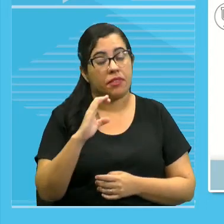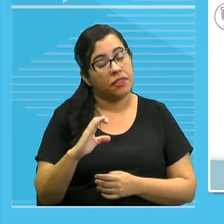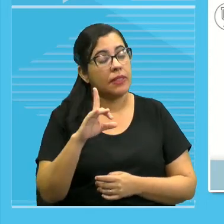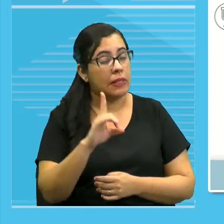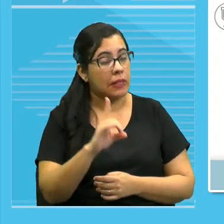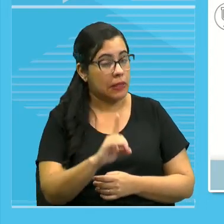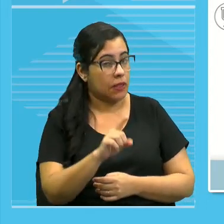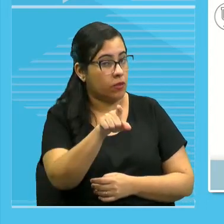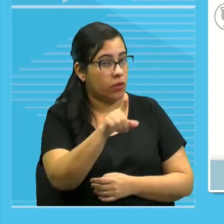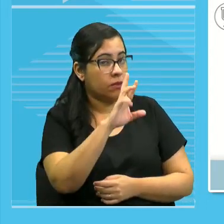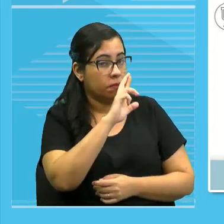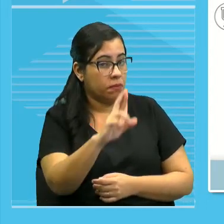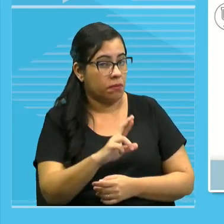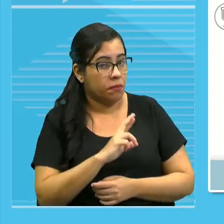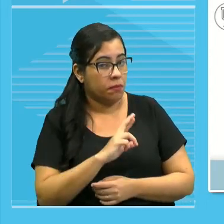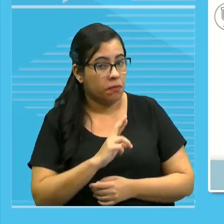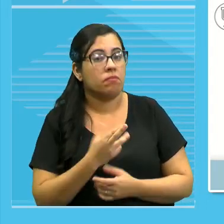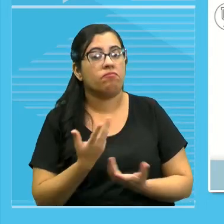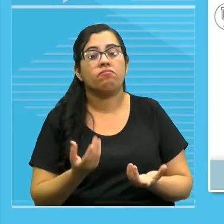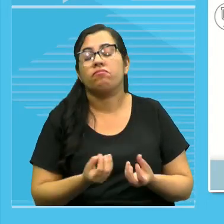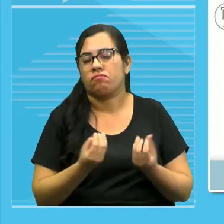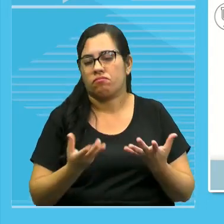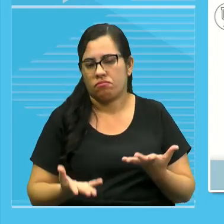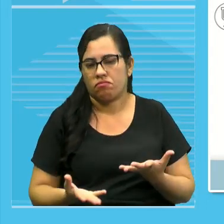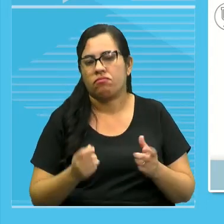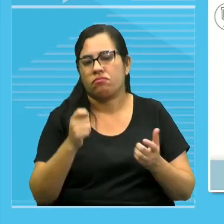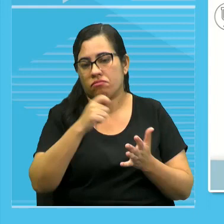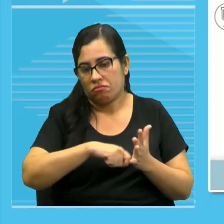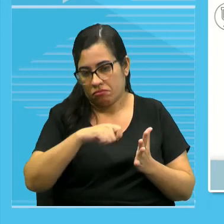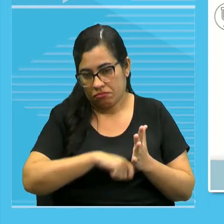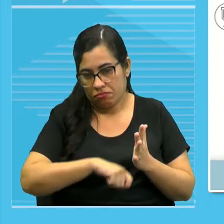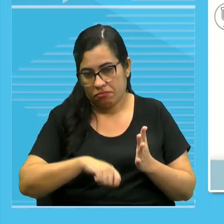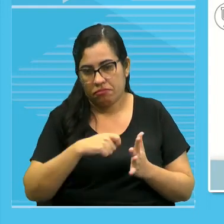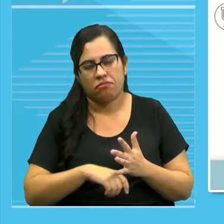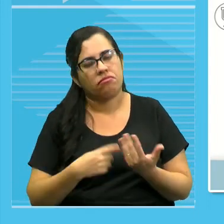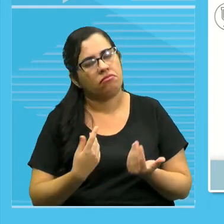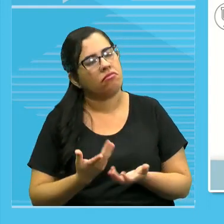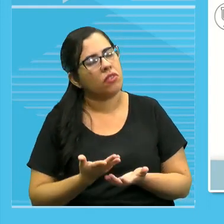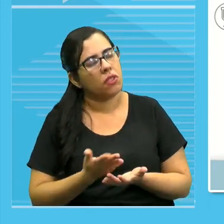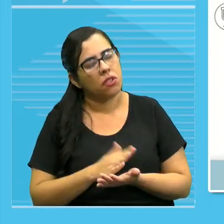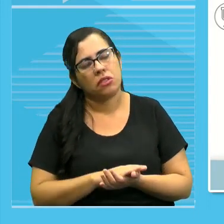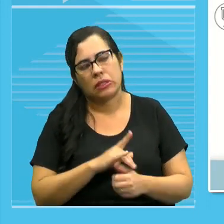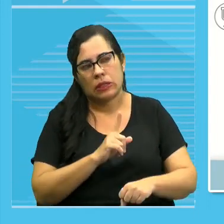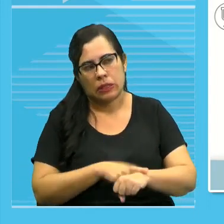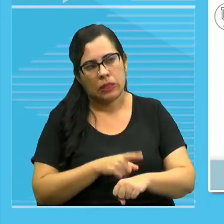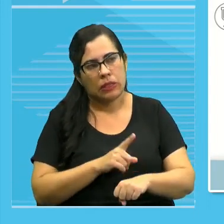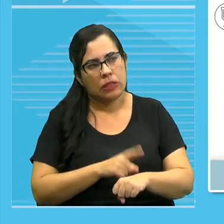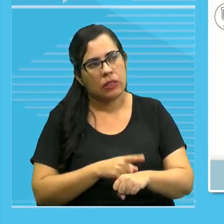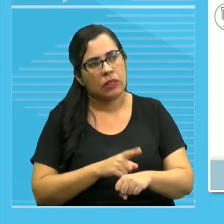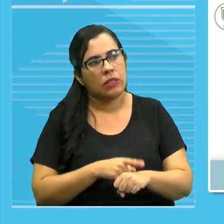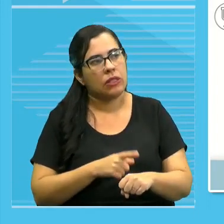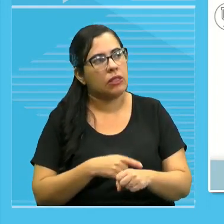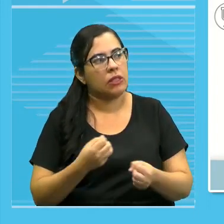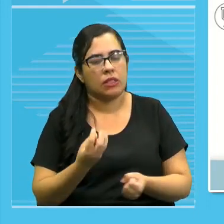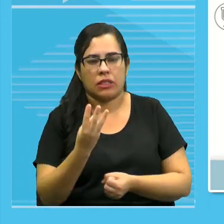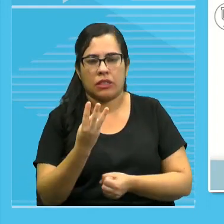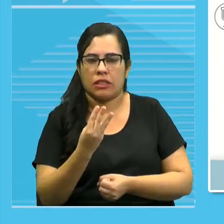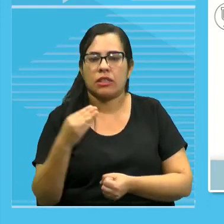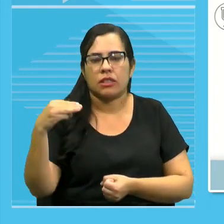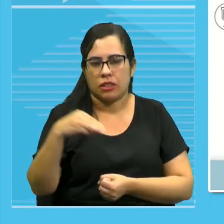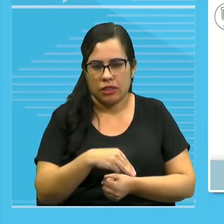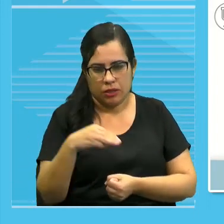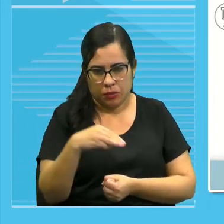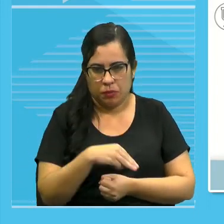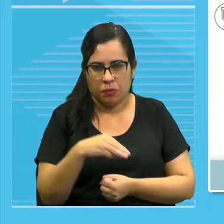letra D A questão é maior tem que escrever eu vou marcar mais tempo dessa vez eu vou marcar três